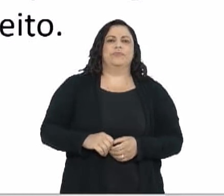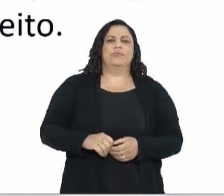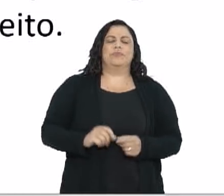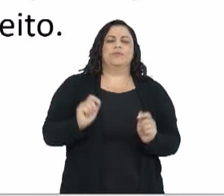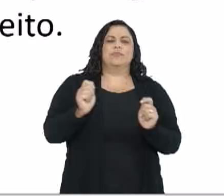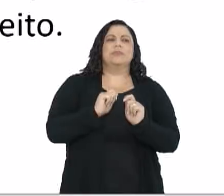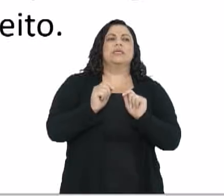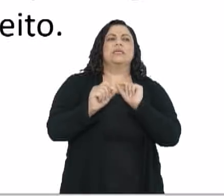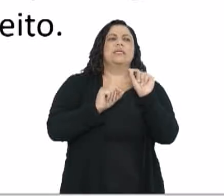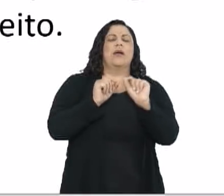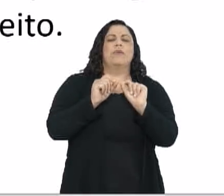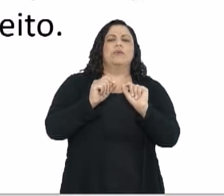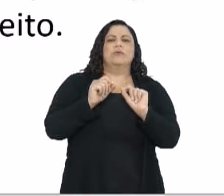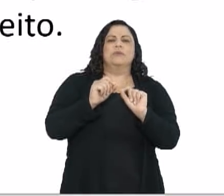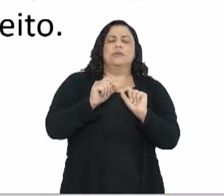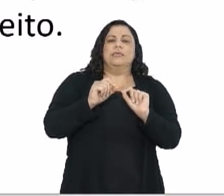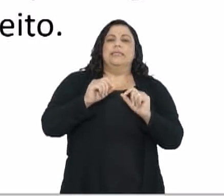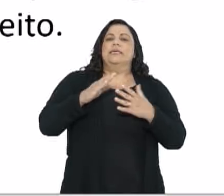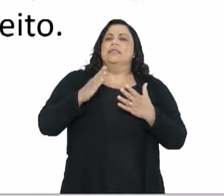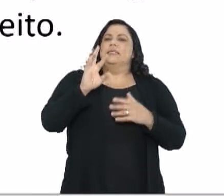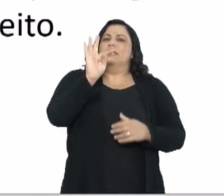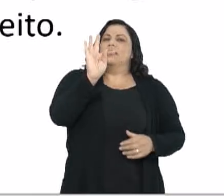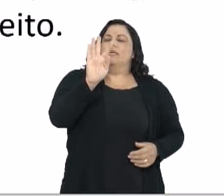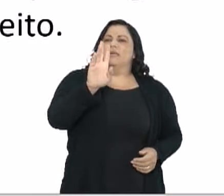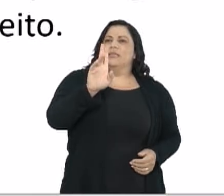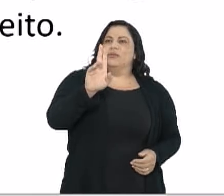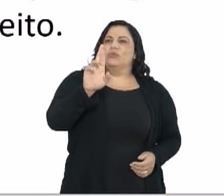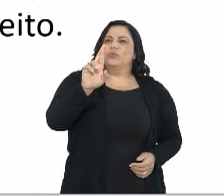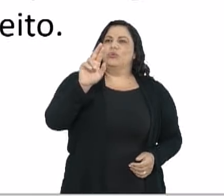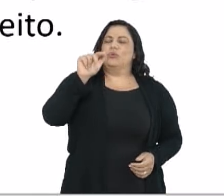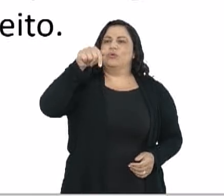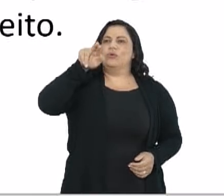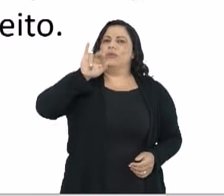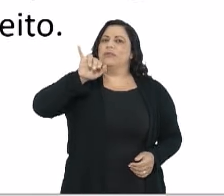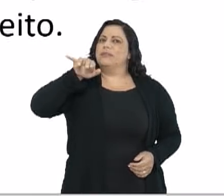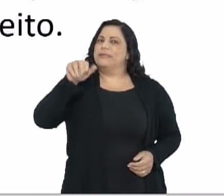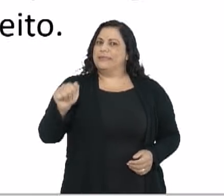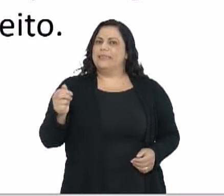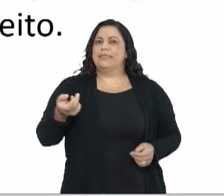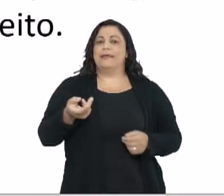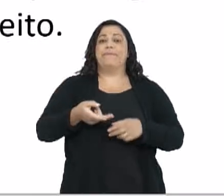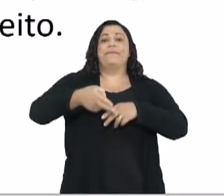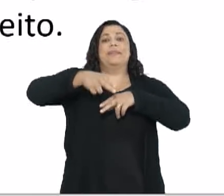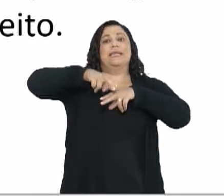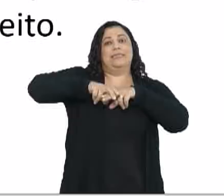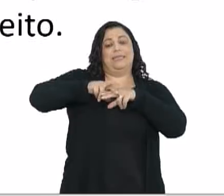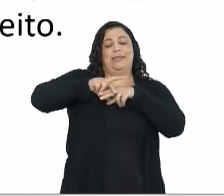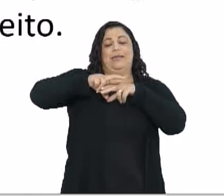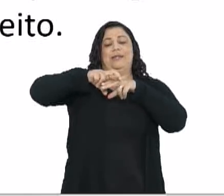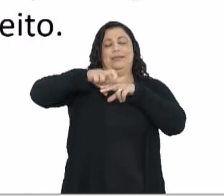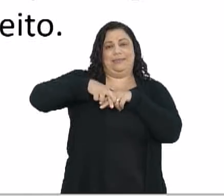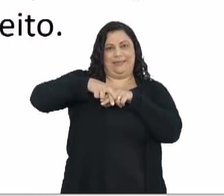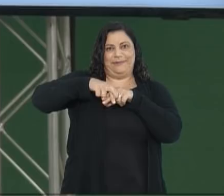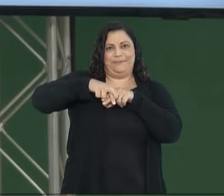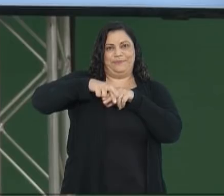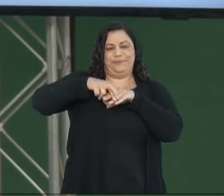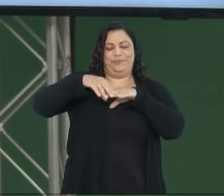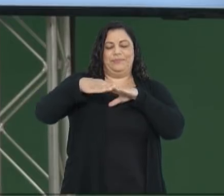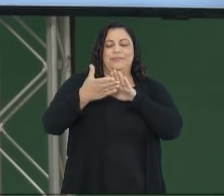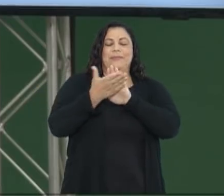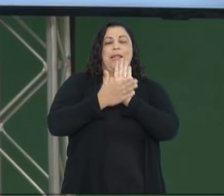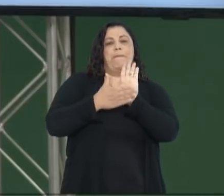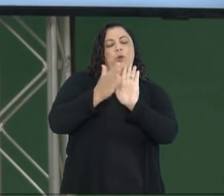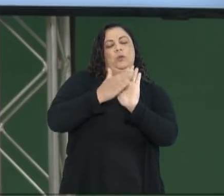com as pernas cruzadas e apontar a sola dos sapatos para alguém é considerado um desrespeito. Por quê? Porque para eles, né? A sola do